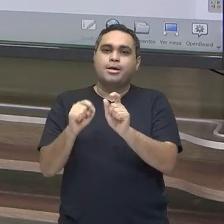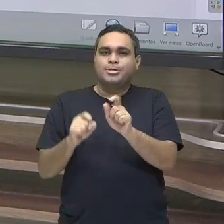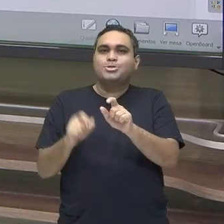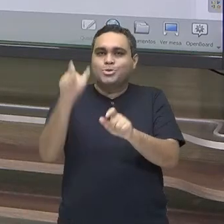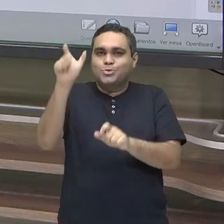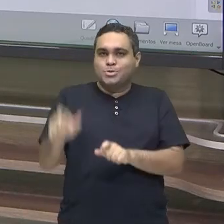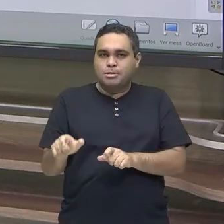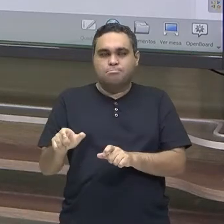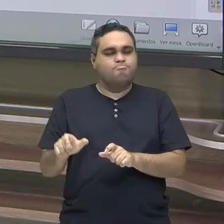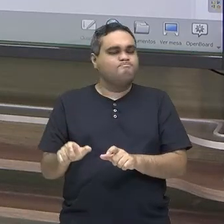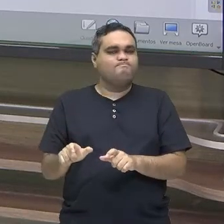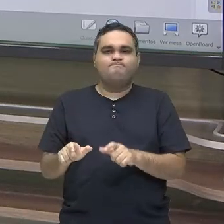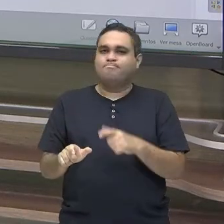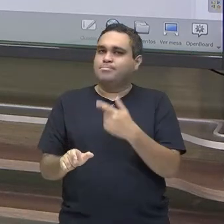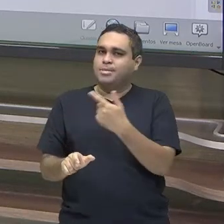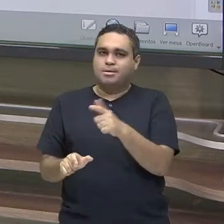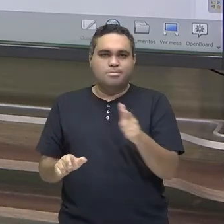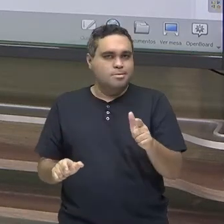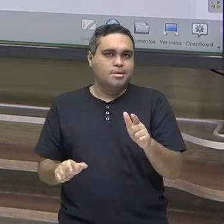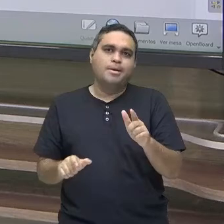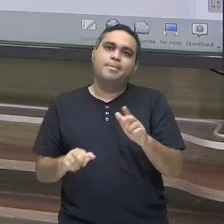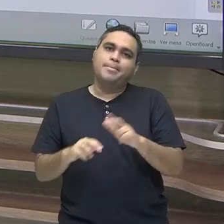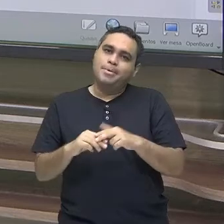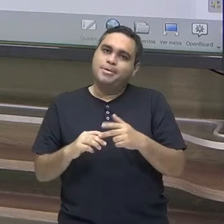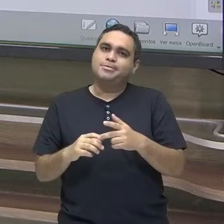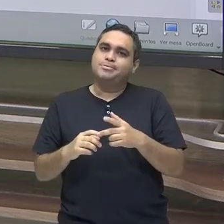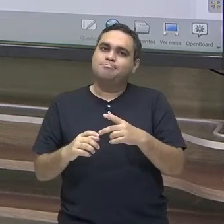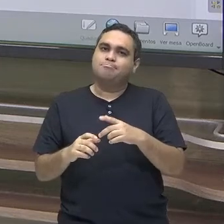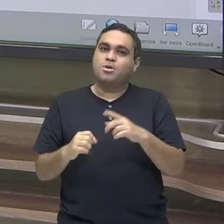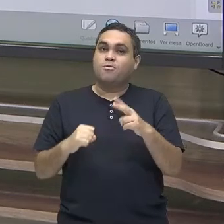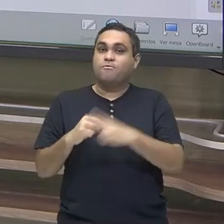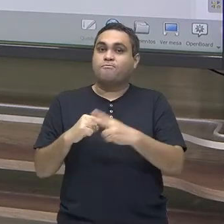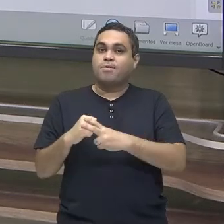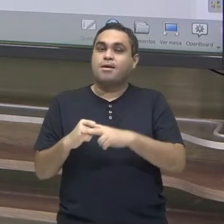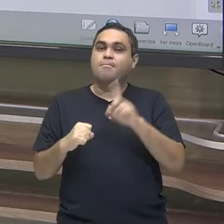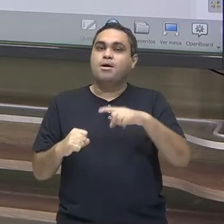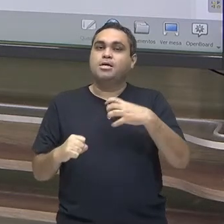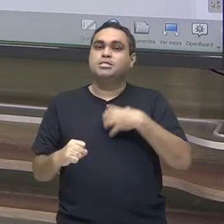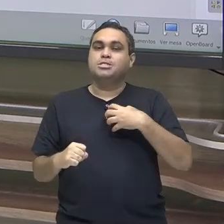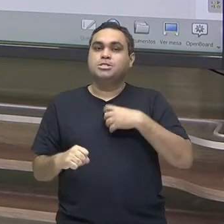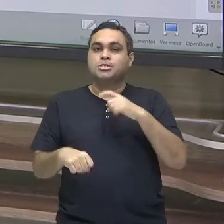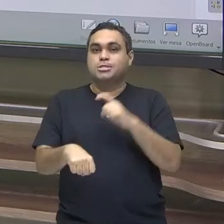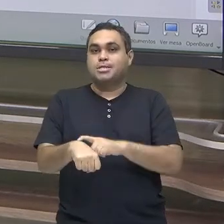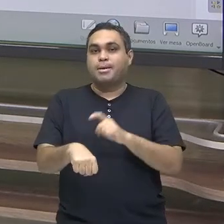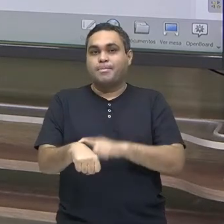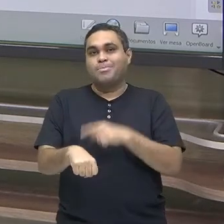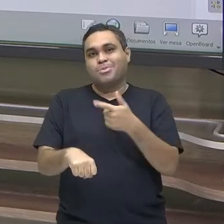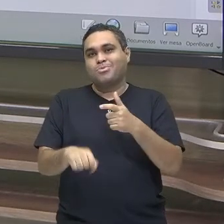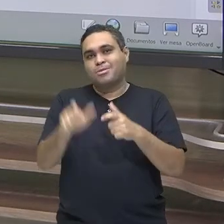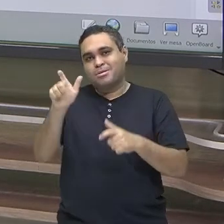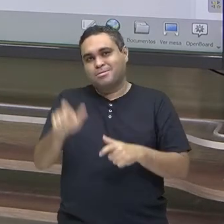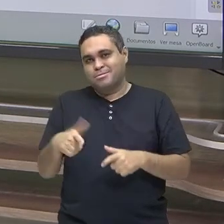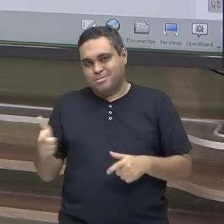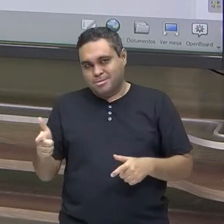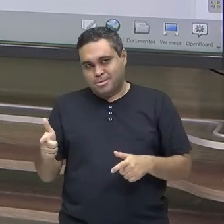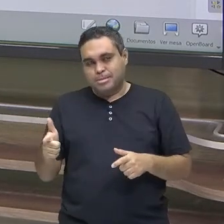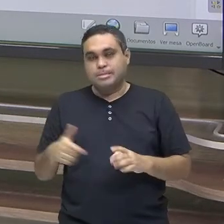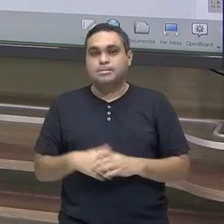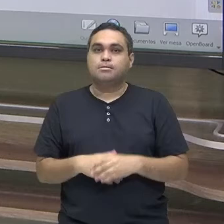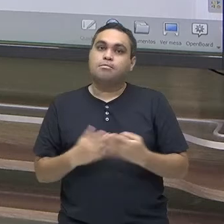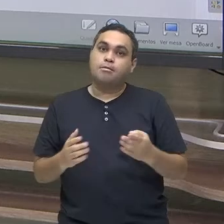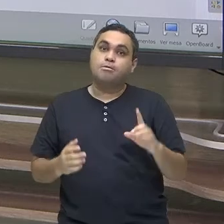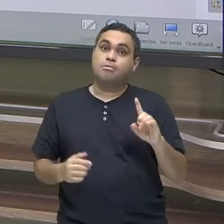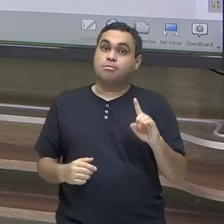e, portanto, não possui sujeito, é uma oração sem sujeito, então não pode ser a letra C, correto? A, pode ser a letra